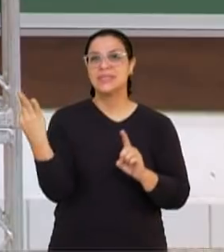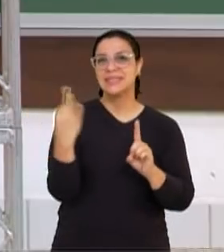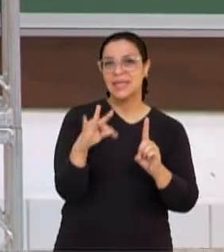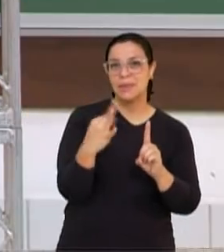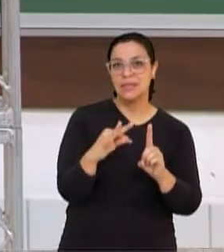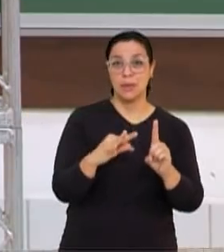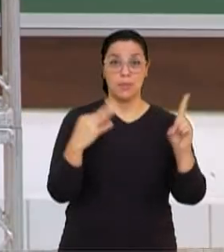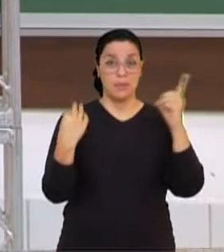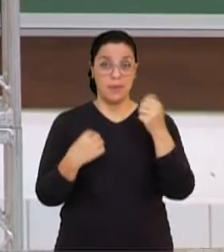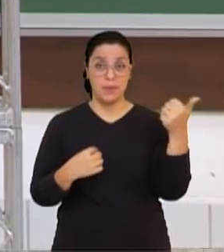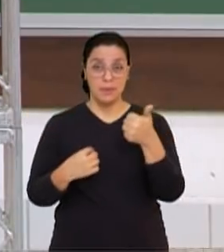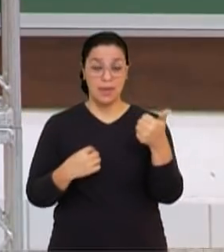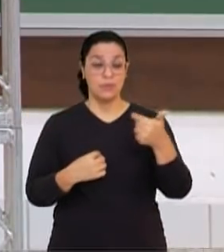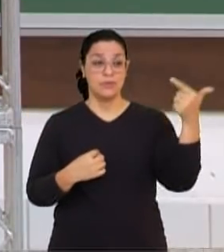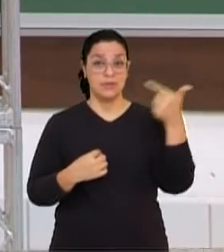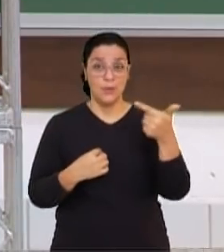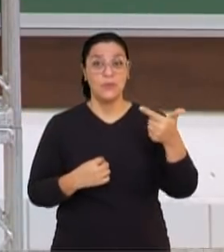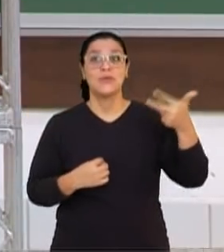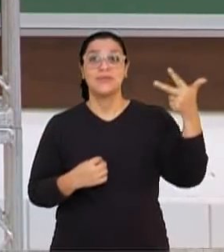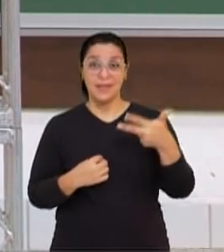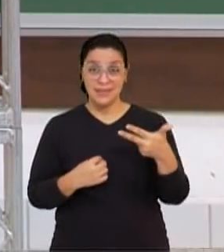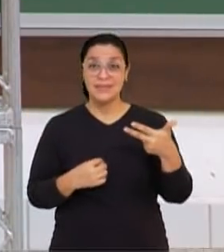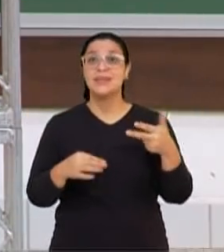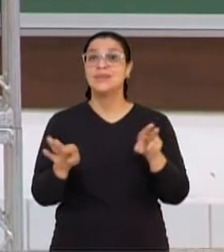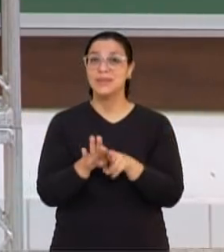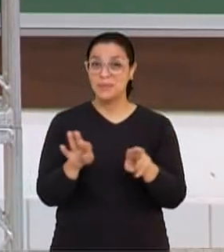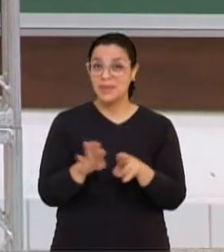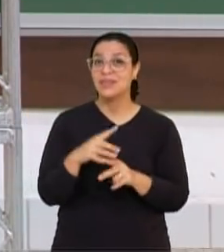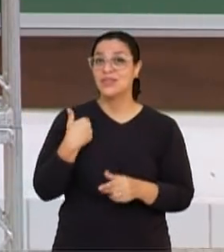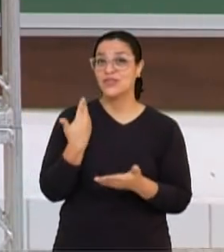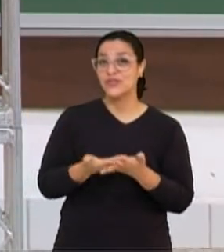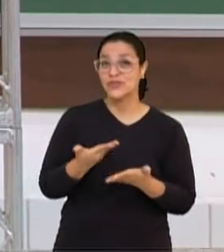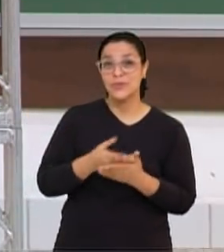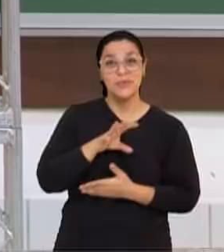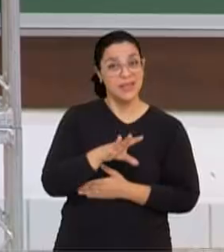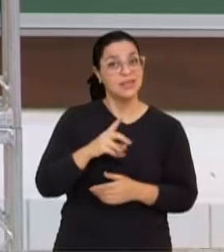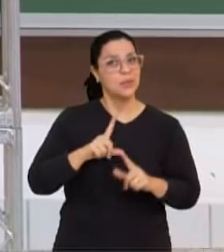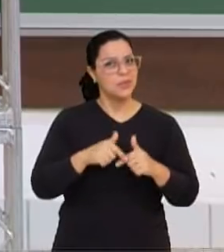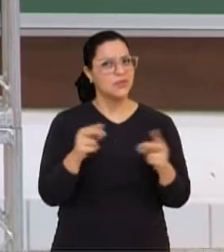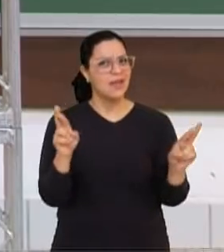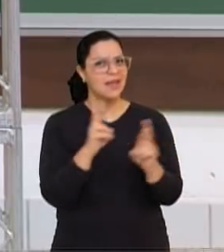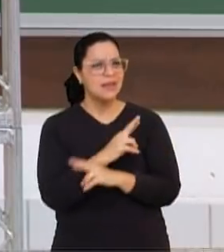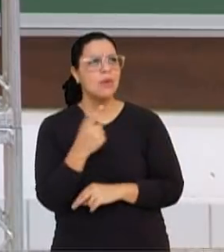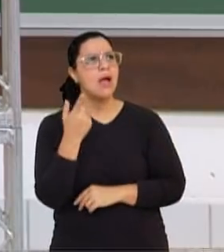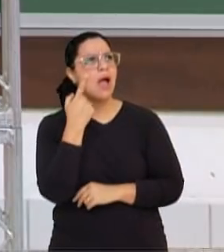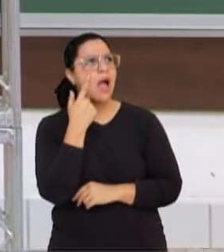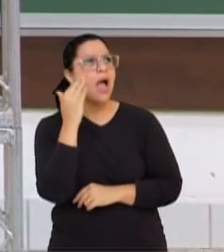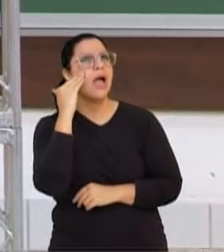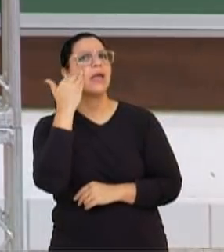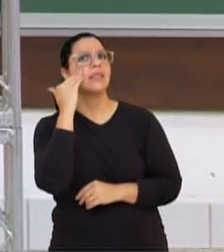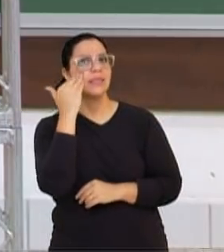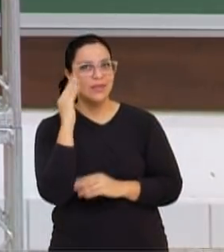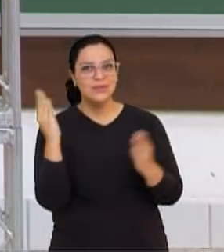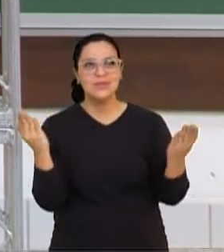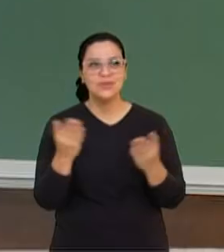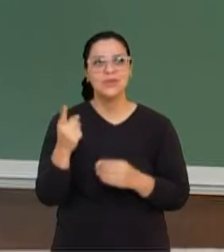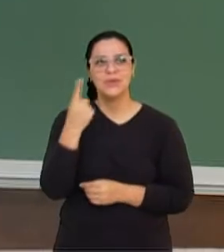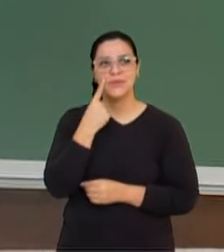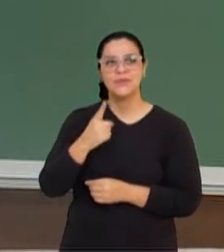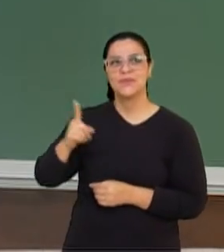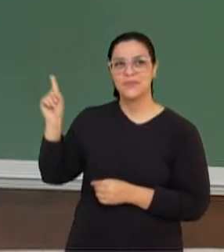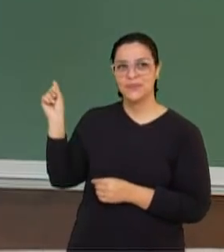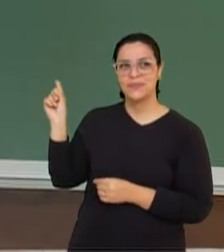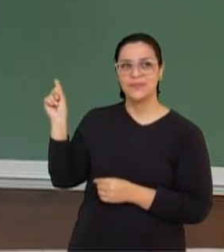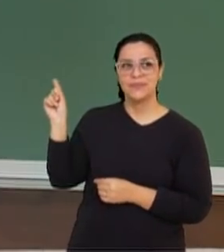primeiro trimestre, o segundo trimestre e o terceiro trimestre. Não é verdade? Então, começamos a relacionar as coisas. Vamos lá?